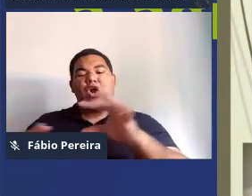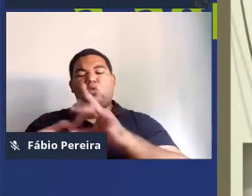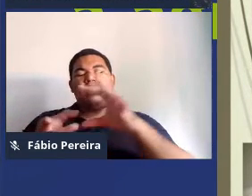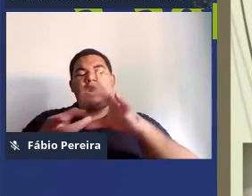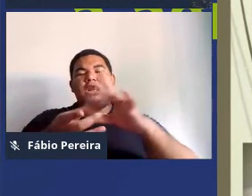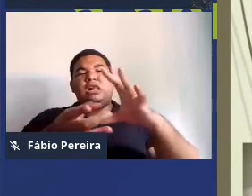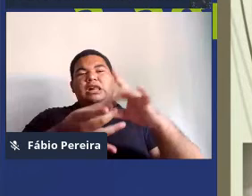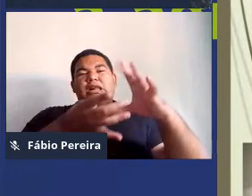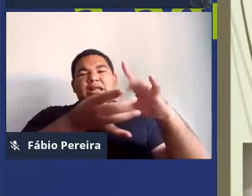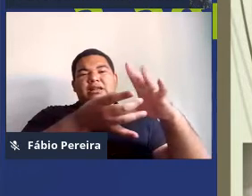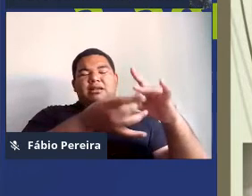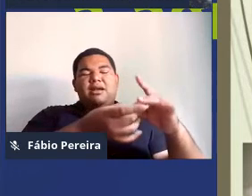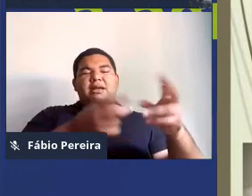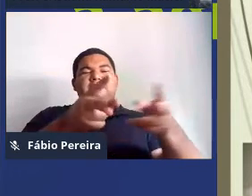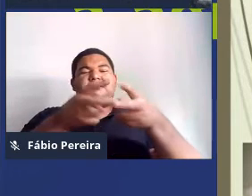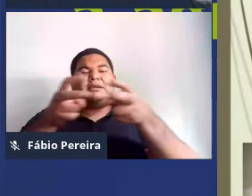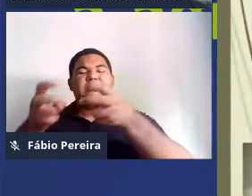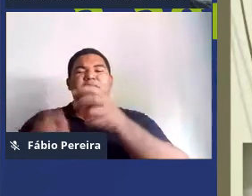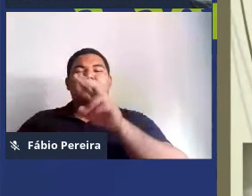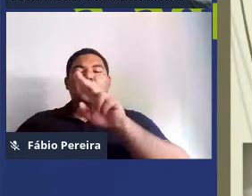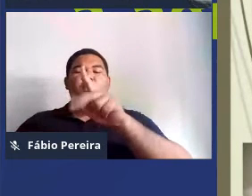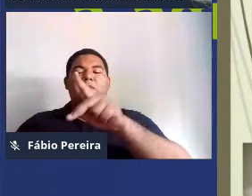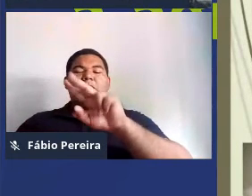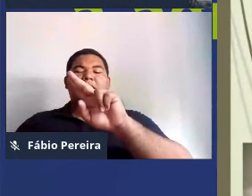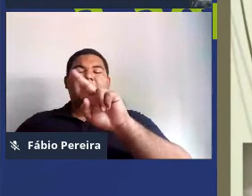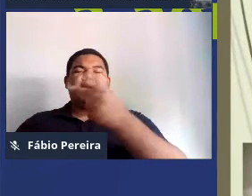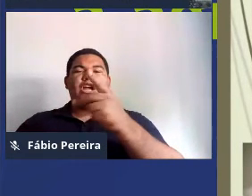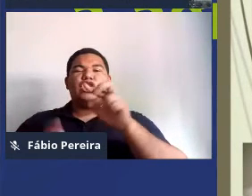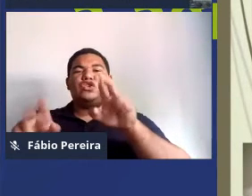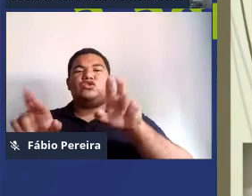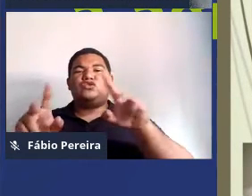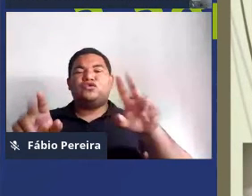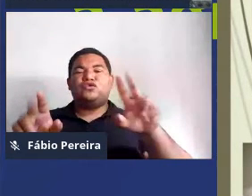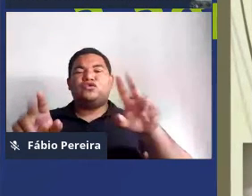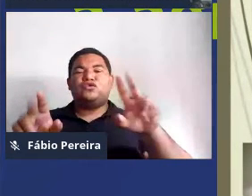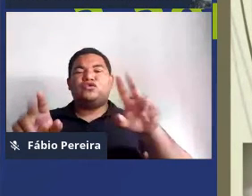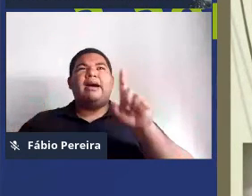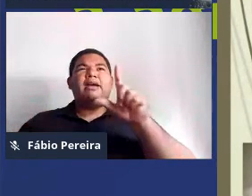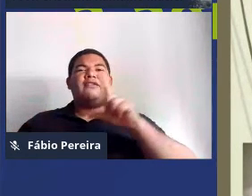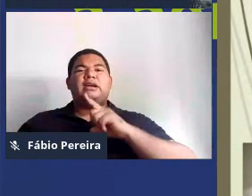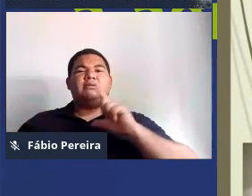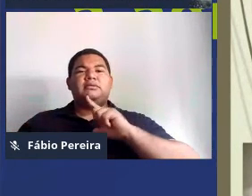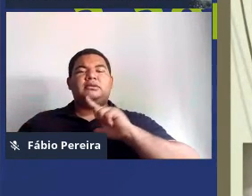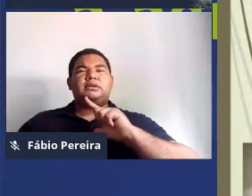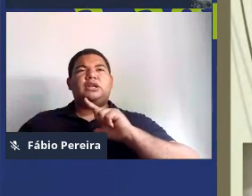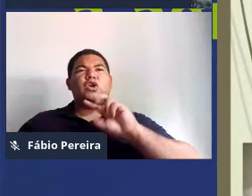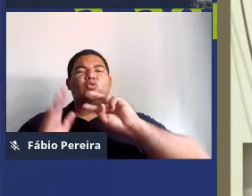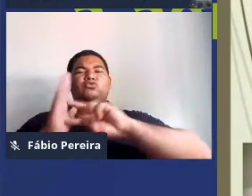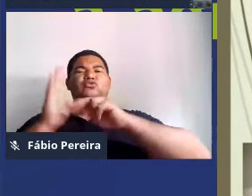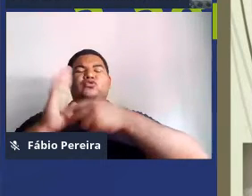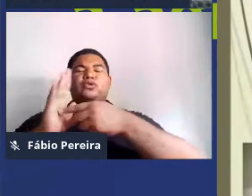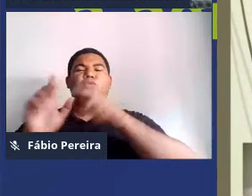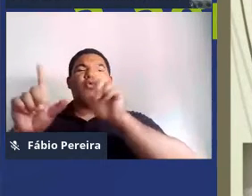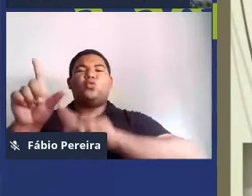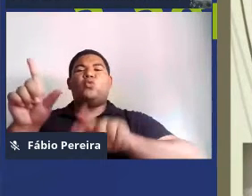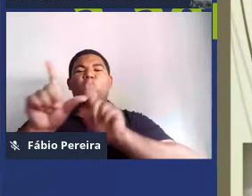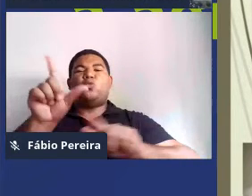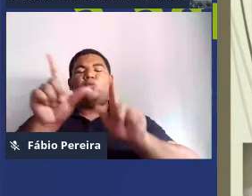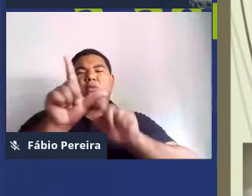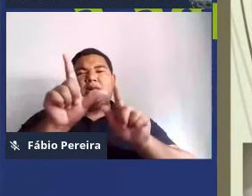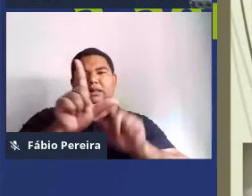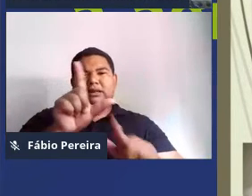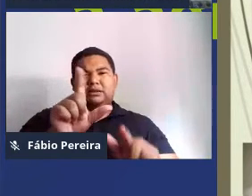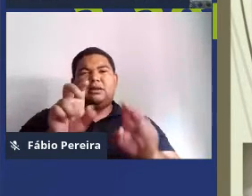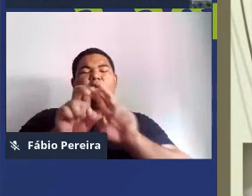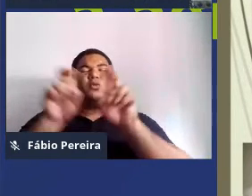diferente e ele vai ler e transformar numa letra, que essa letra vai como arquivos de letra que o computador